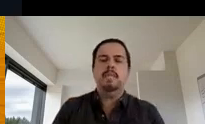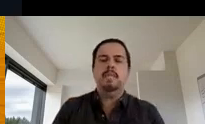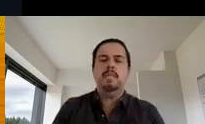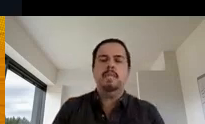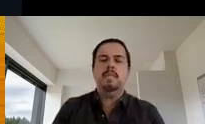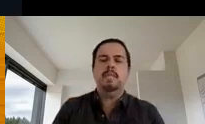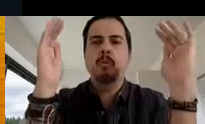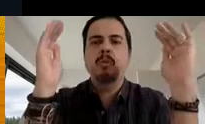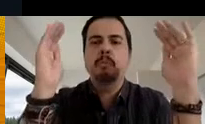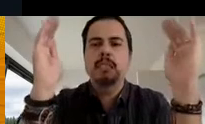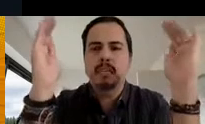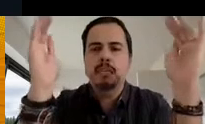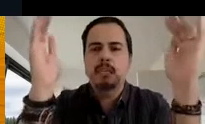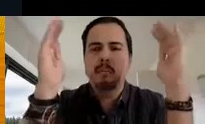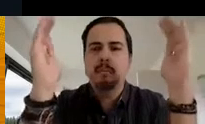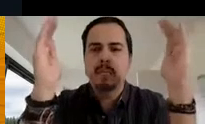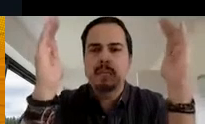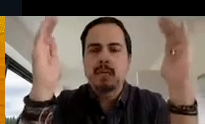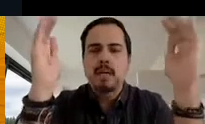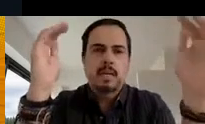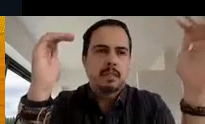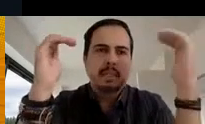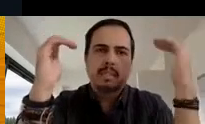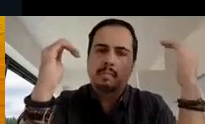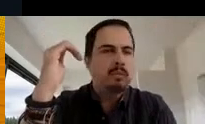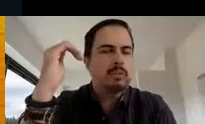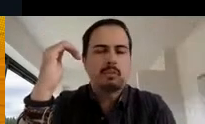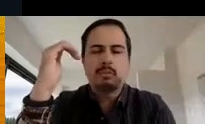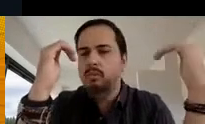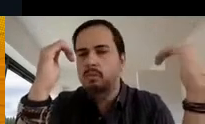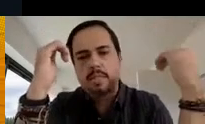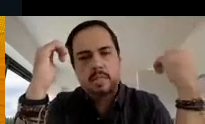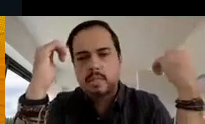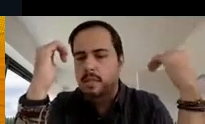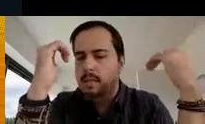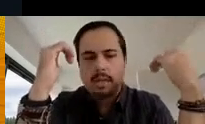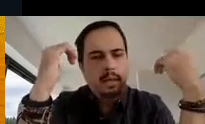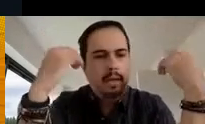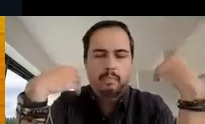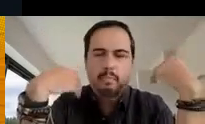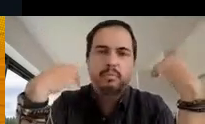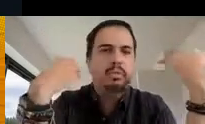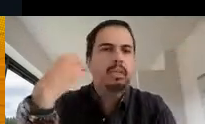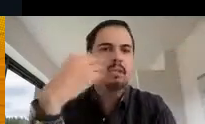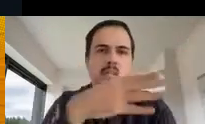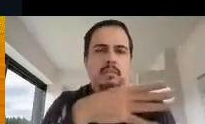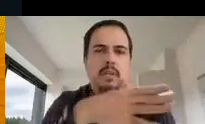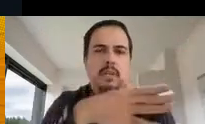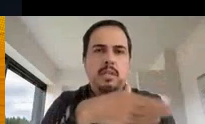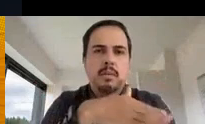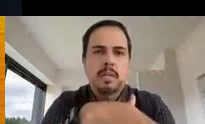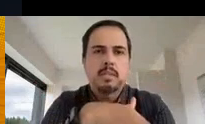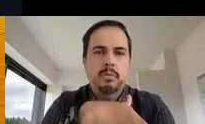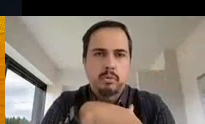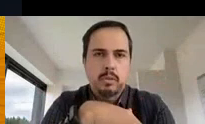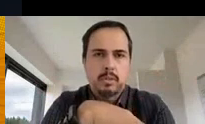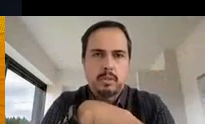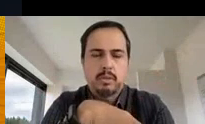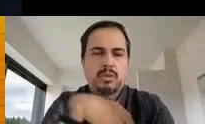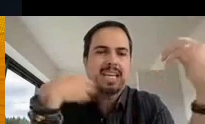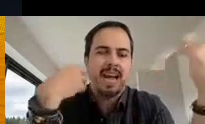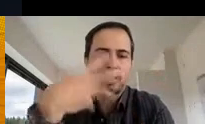ame o seu trabalho. Entende? É claro que tem uma banda aí, uma banda. Tem trabalhos que são totalmente impossíveis de